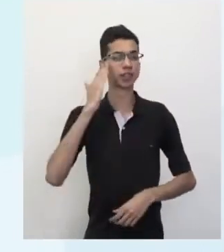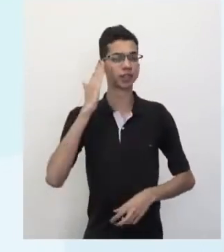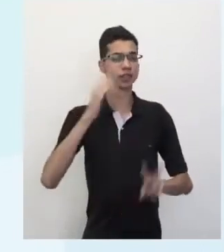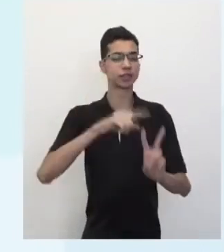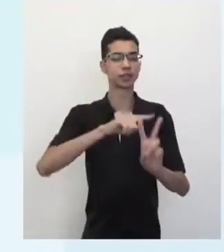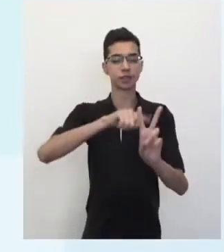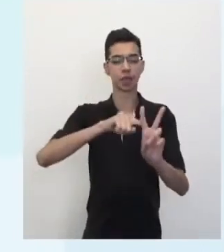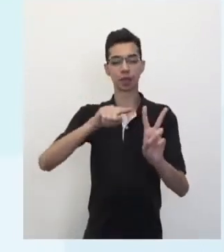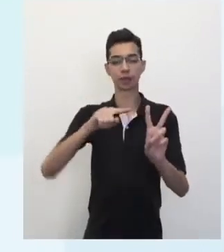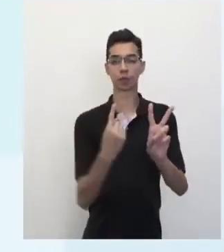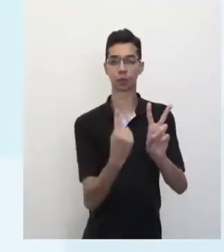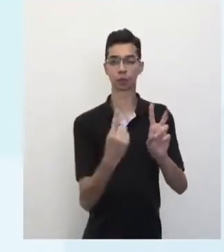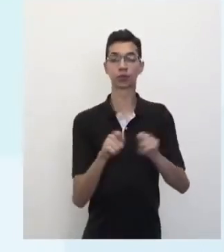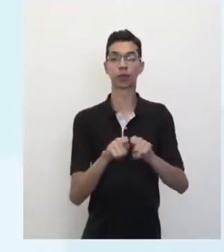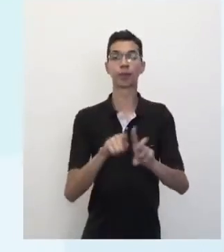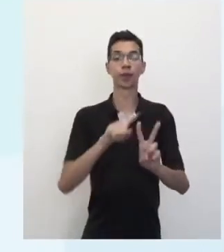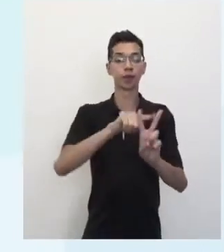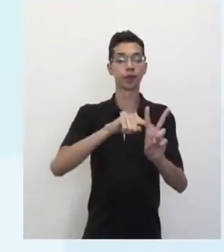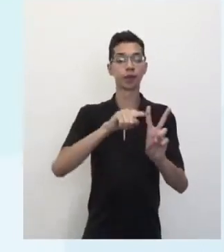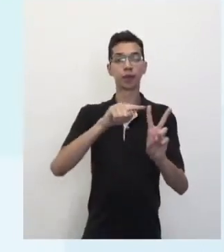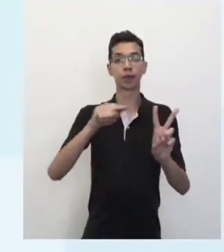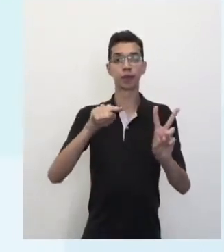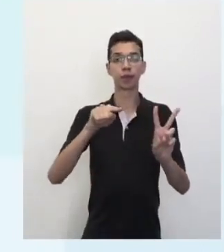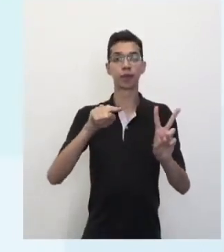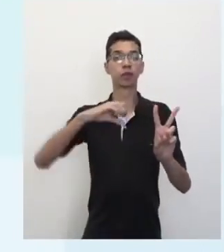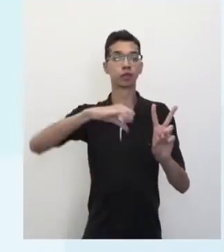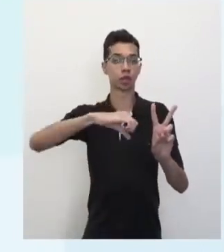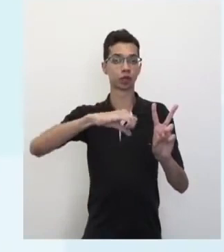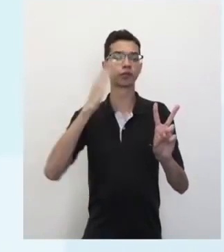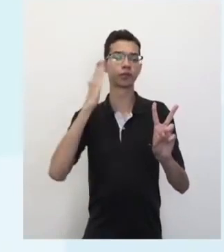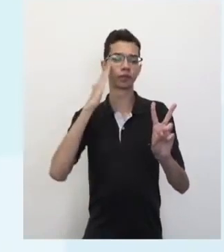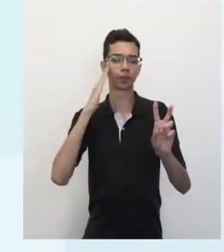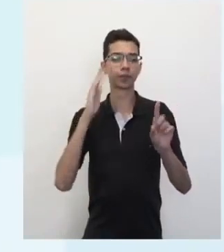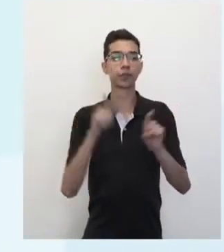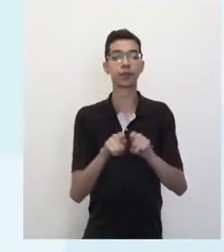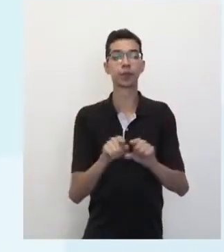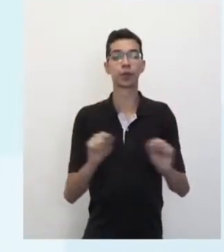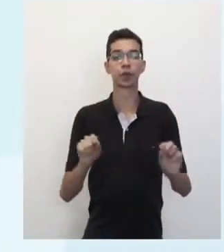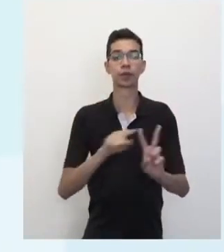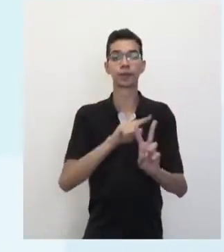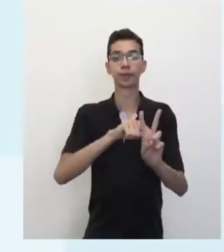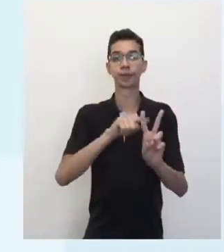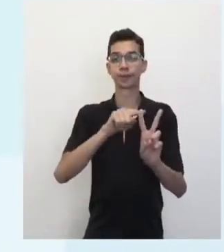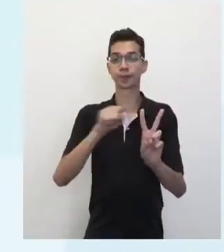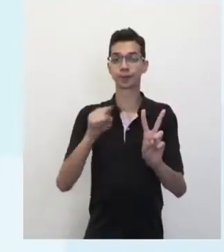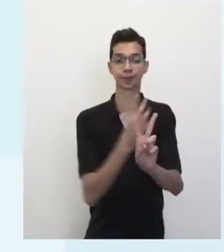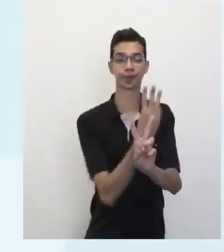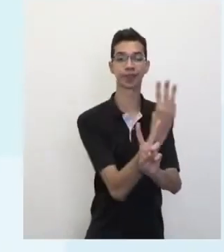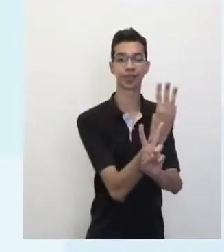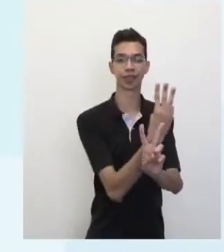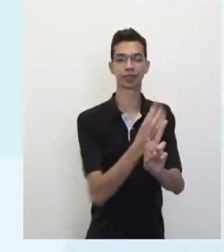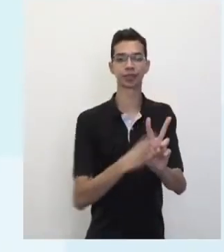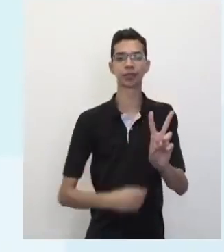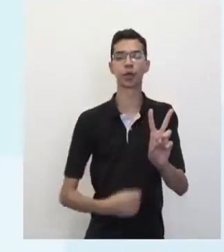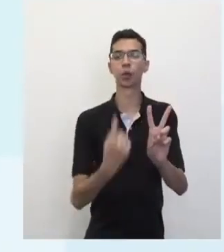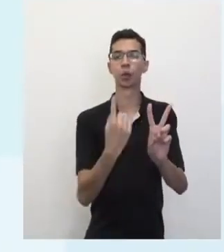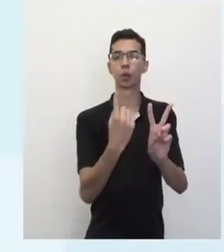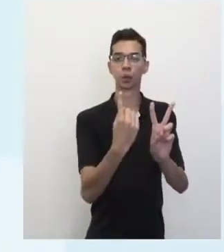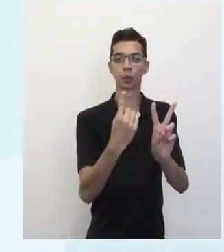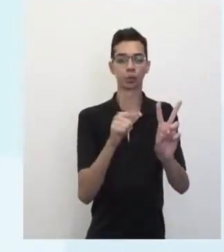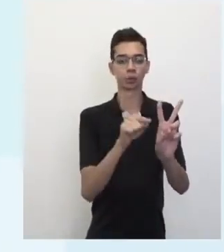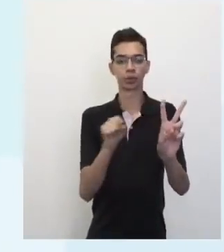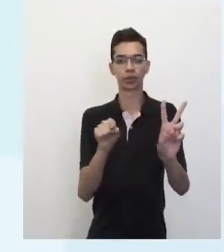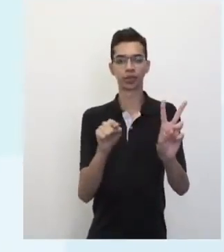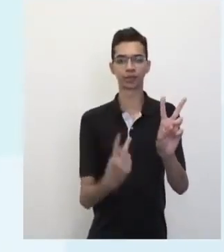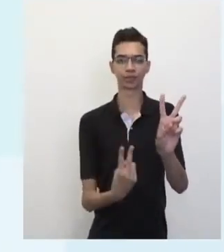e a raiz quadrada de 9. Eu sei fazer a raiz cúbica de 1 e a raiz cúbica de 27, que a gente aprendeu, né?